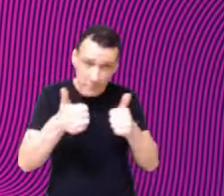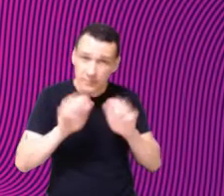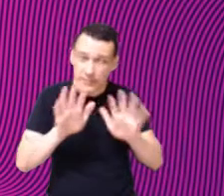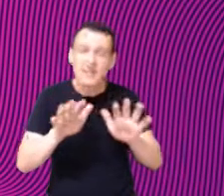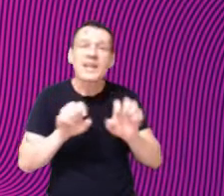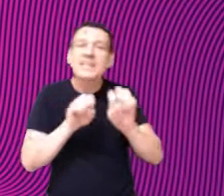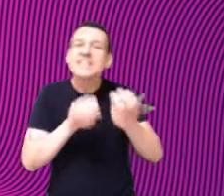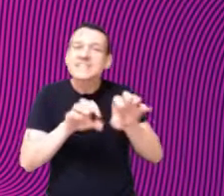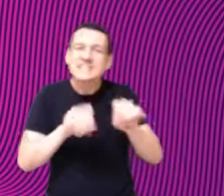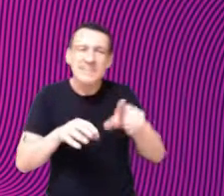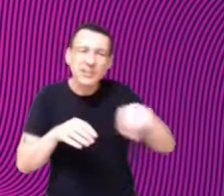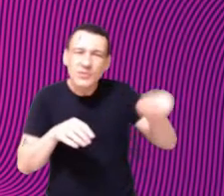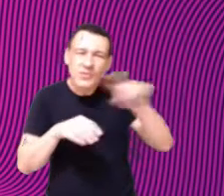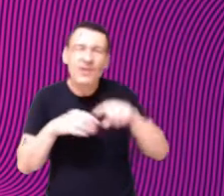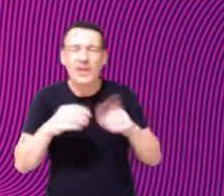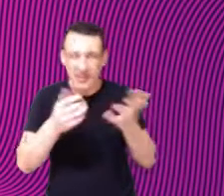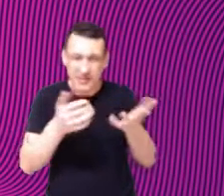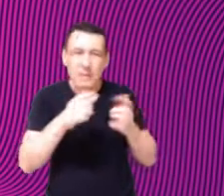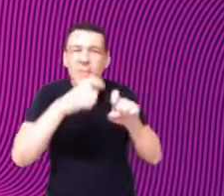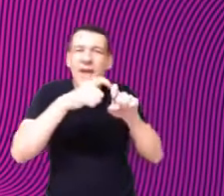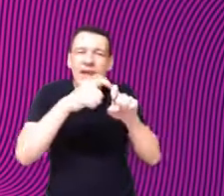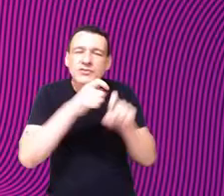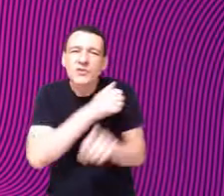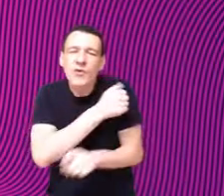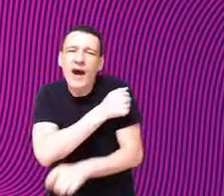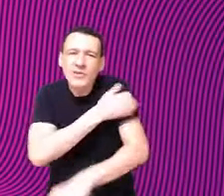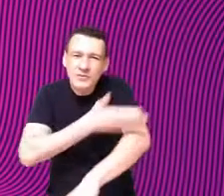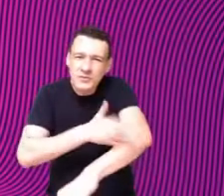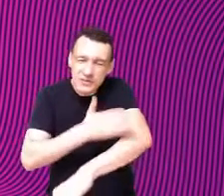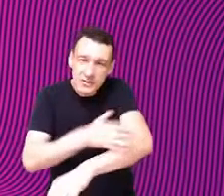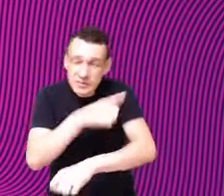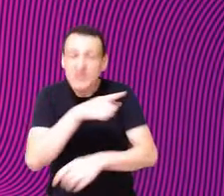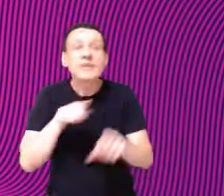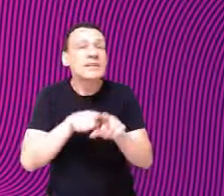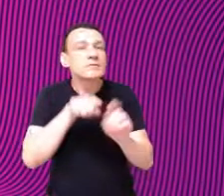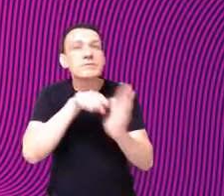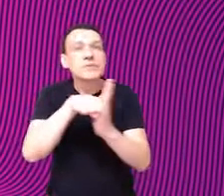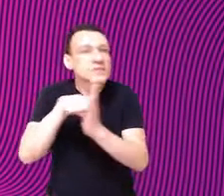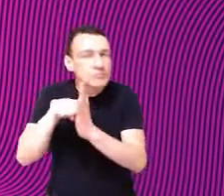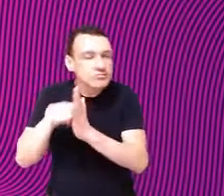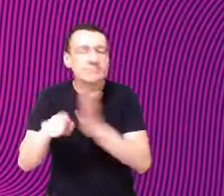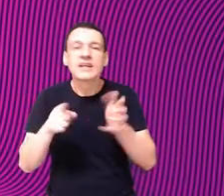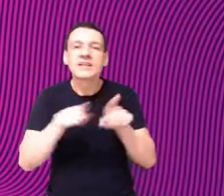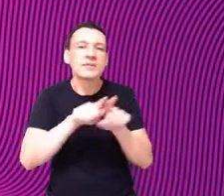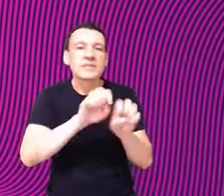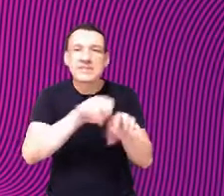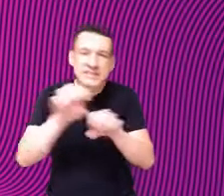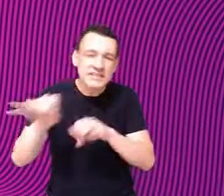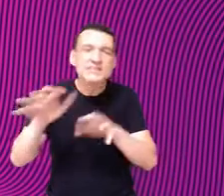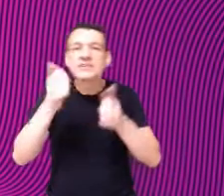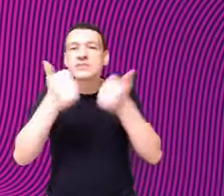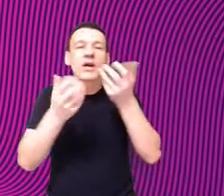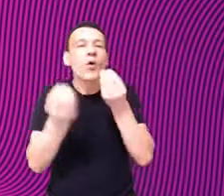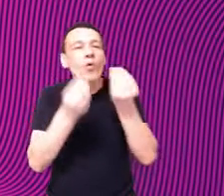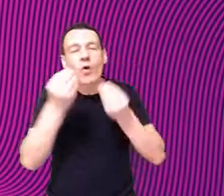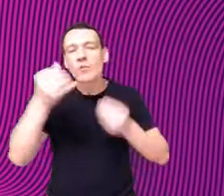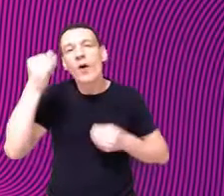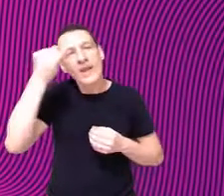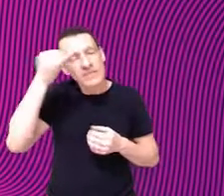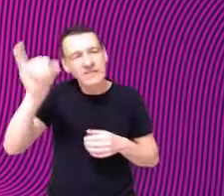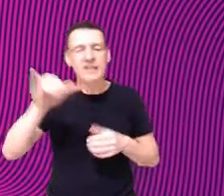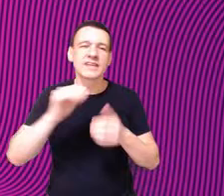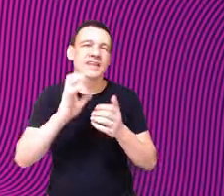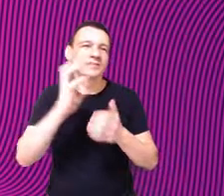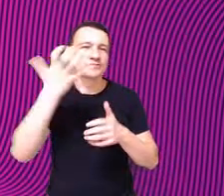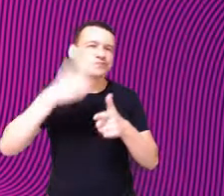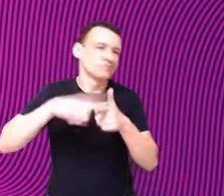e a pesquisa ligada a estes assuntos da prevenção, do acompanhamento e